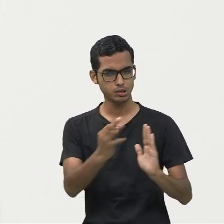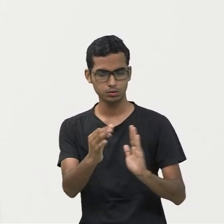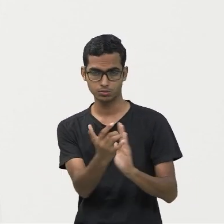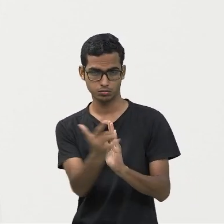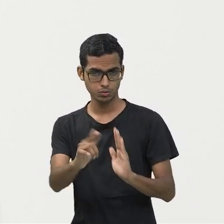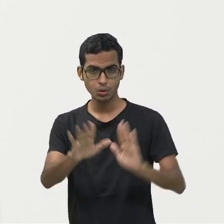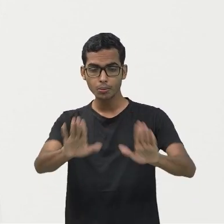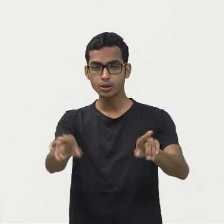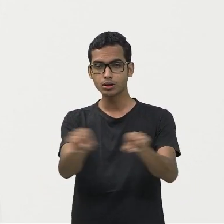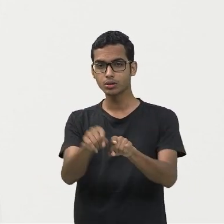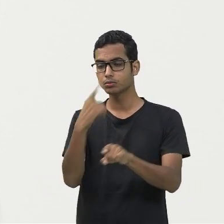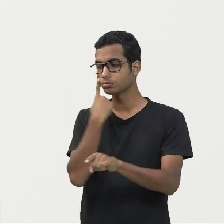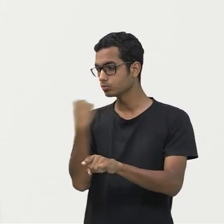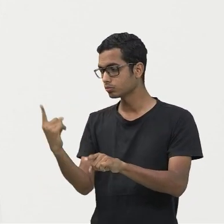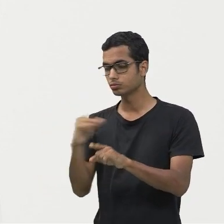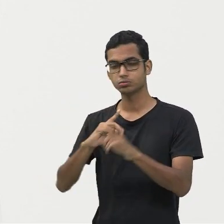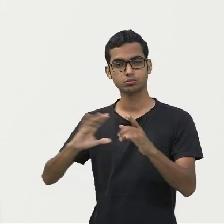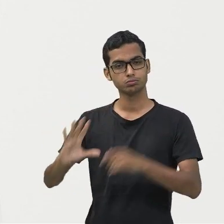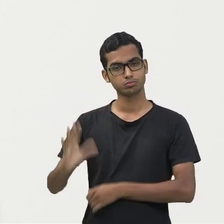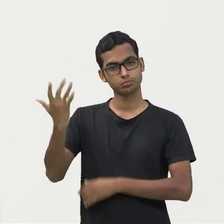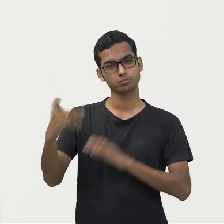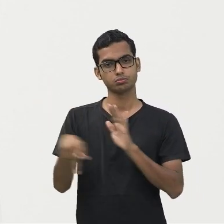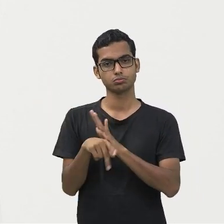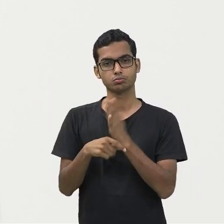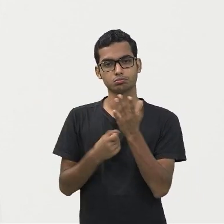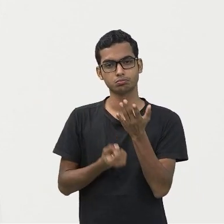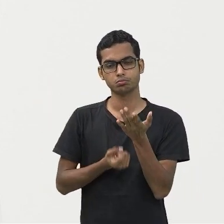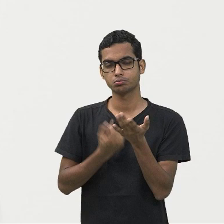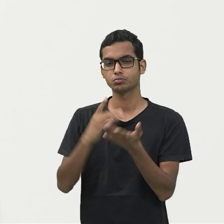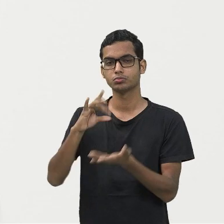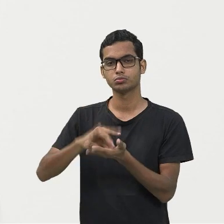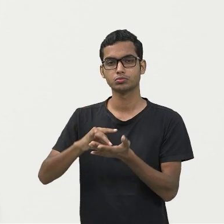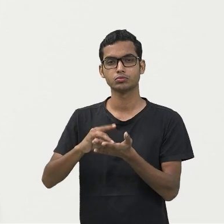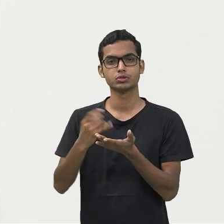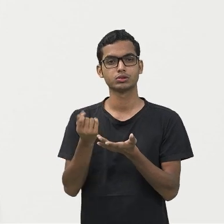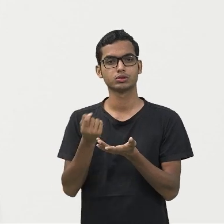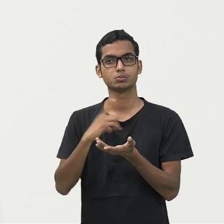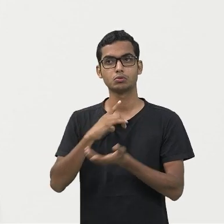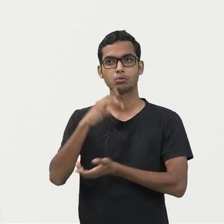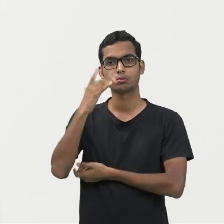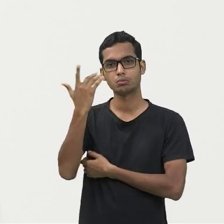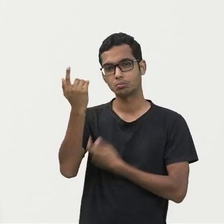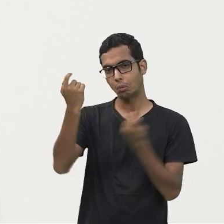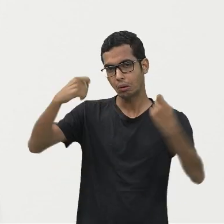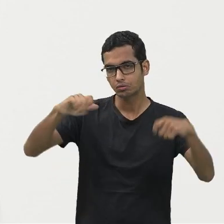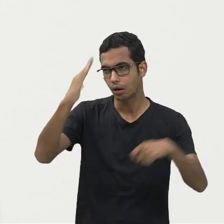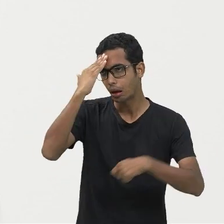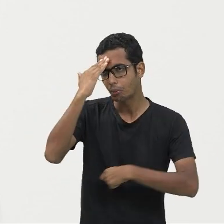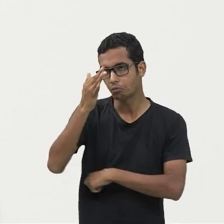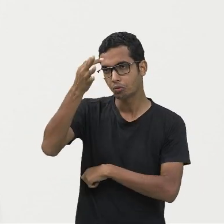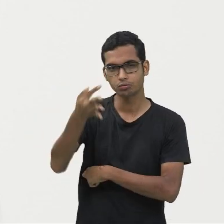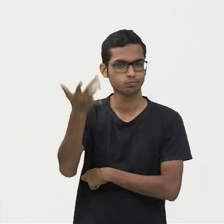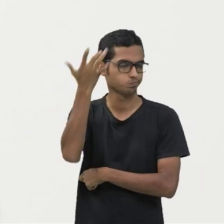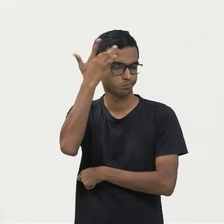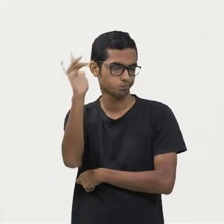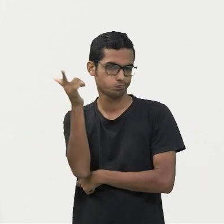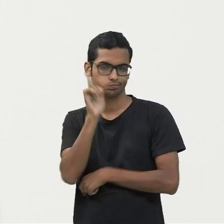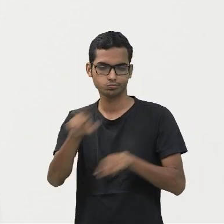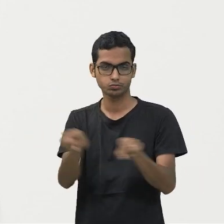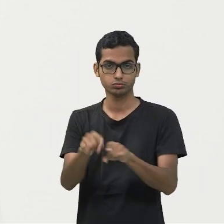é um evento aleatório, tá bom? Então, qualquer resultado pode se cair, né, no seu